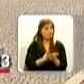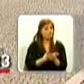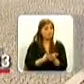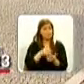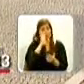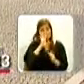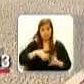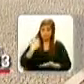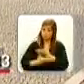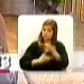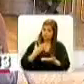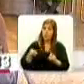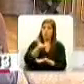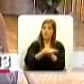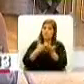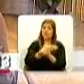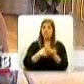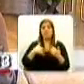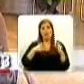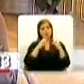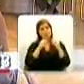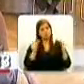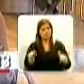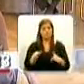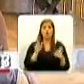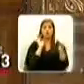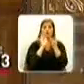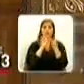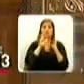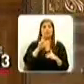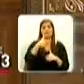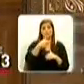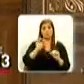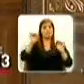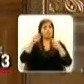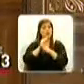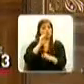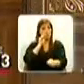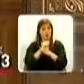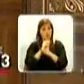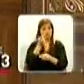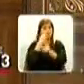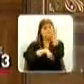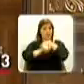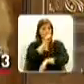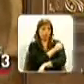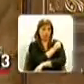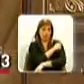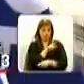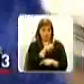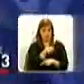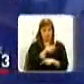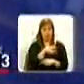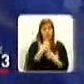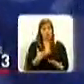recuperação do mercado que está a haver, tem tendência a diminuir. Contactados pela RTP, os principais bancos a operar no ramo imobiliário e que